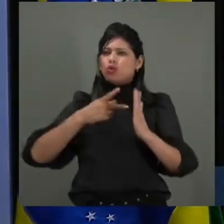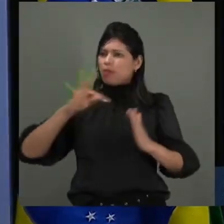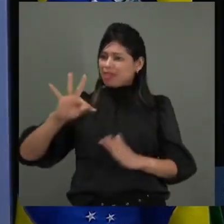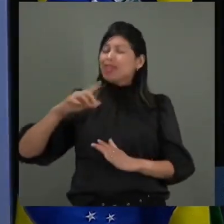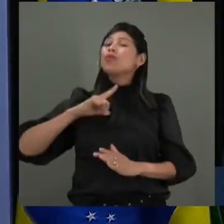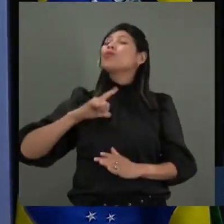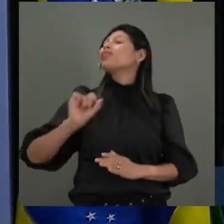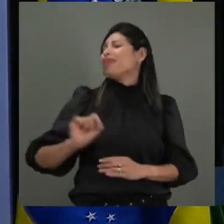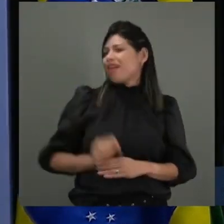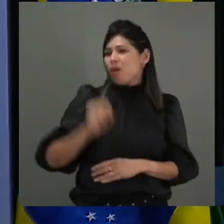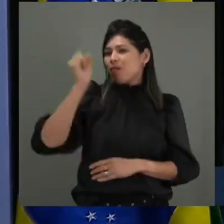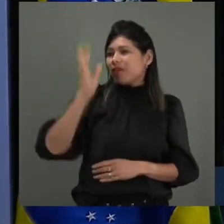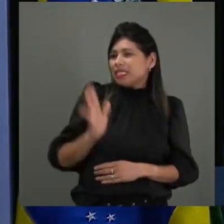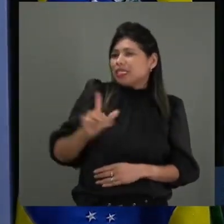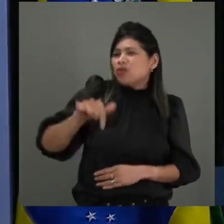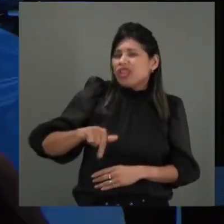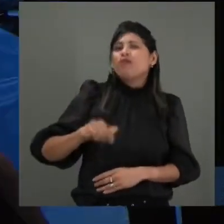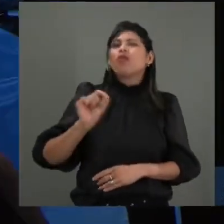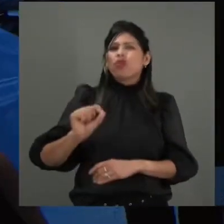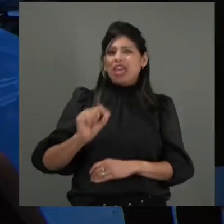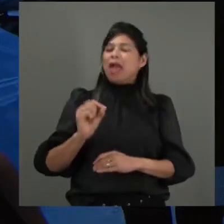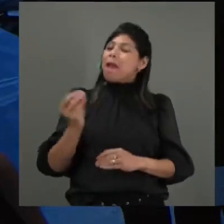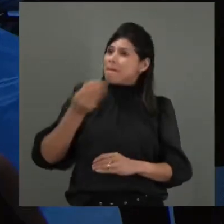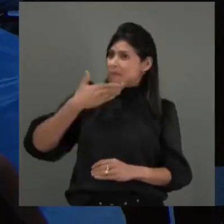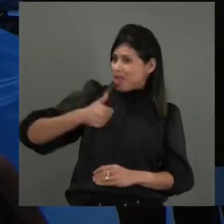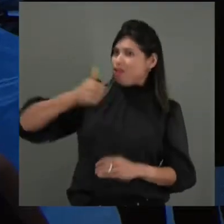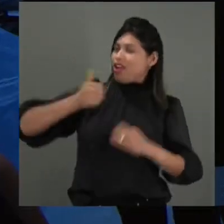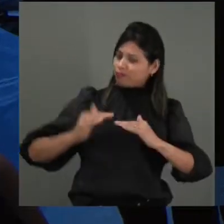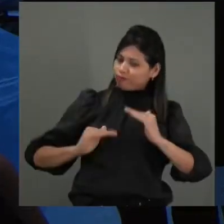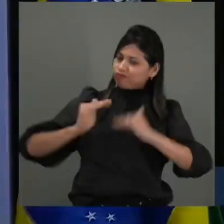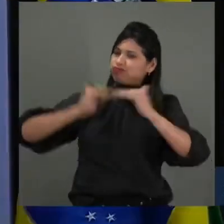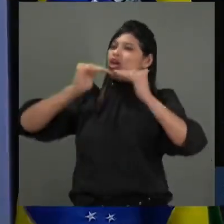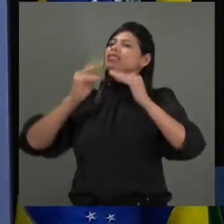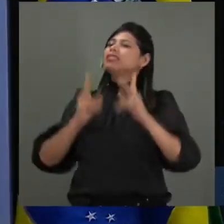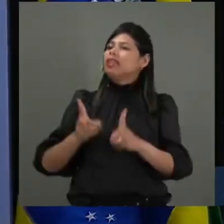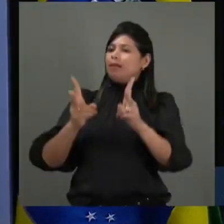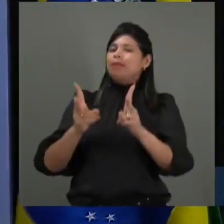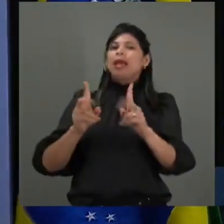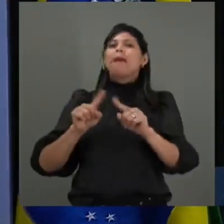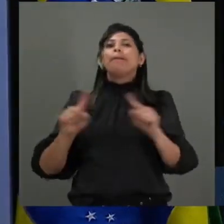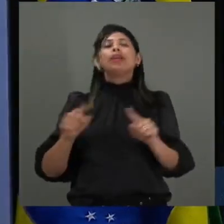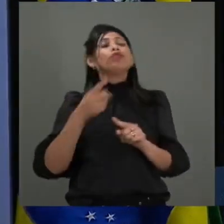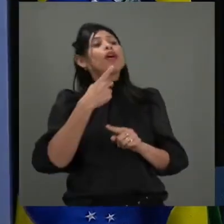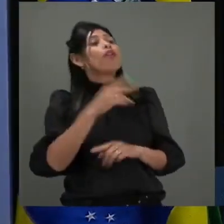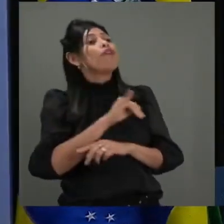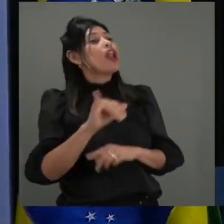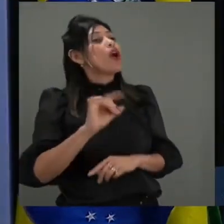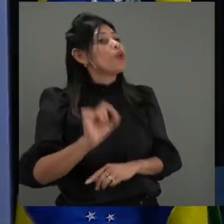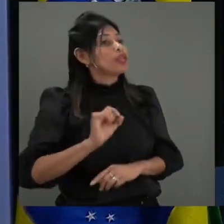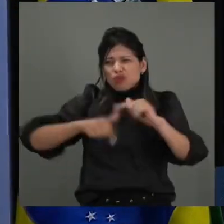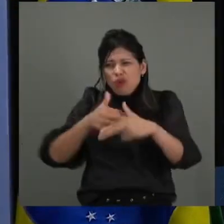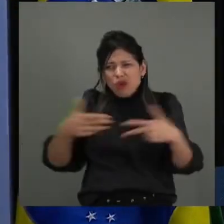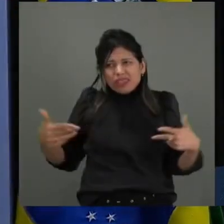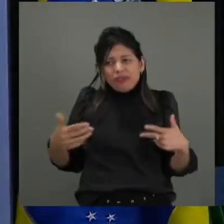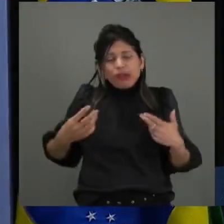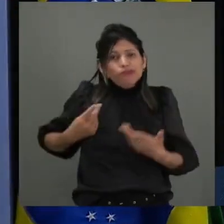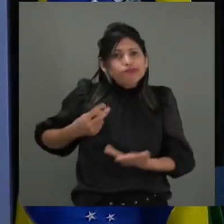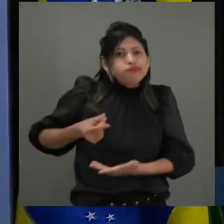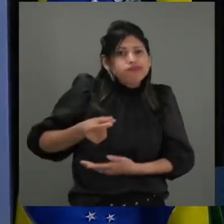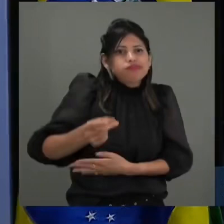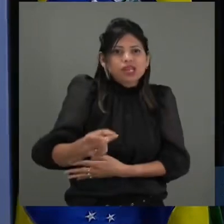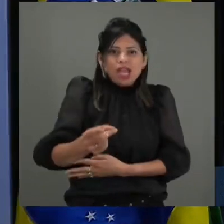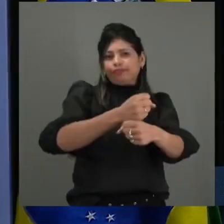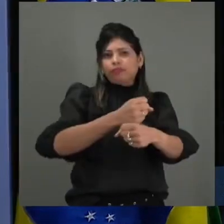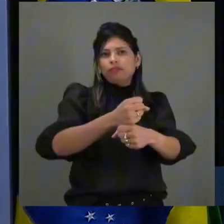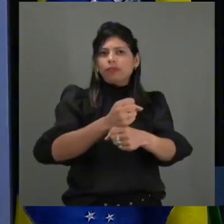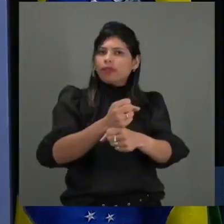Portinho, estava condenado a crescer. E anotem aqui, é bom a gente falar aqui, senador Magno Malta, é que as coisas ficam eternizadas. No final do ano que